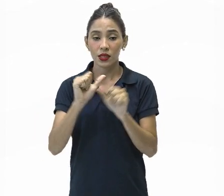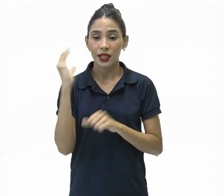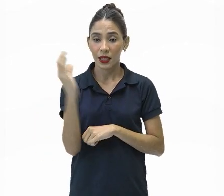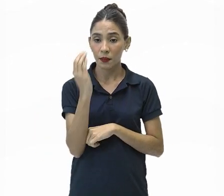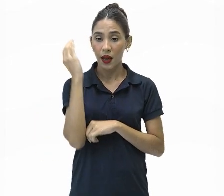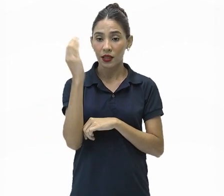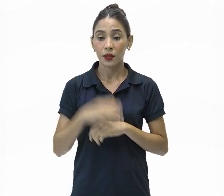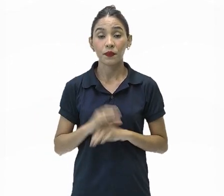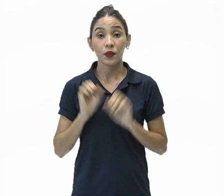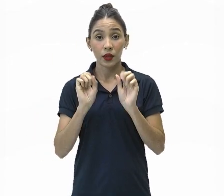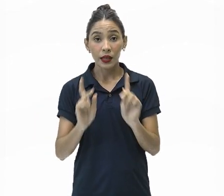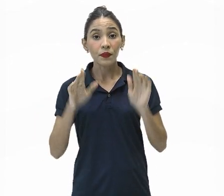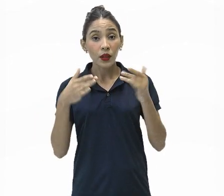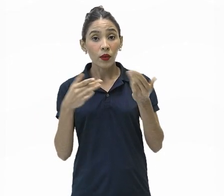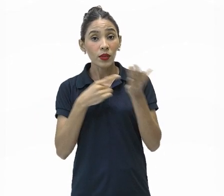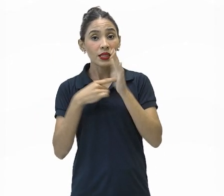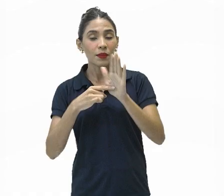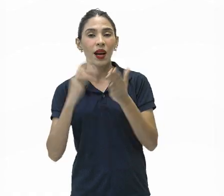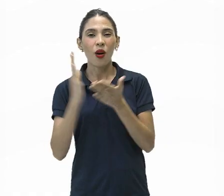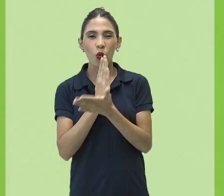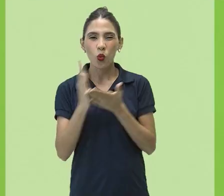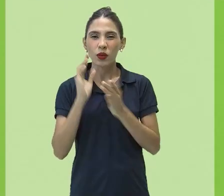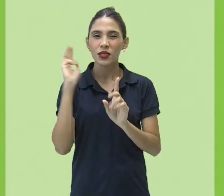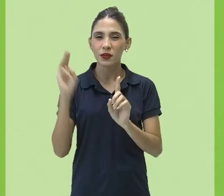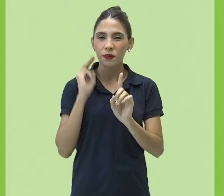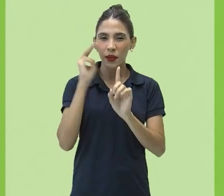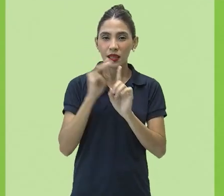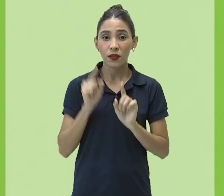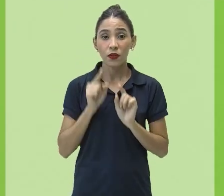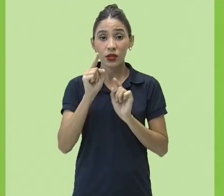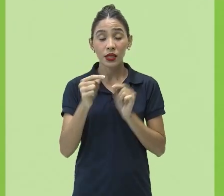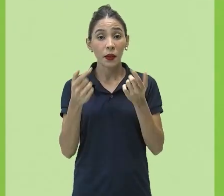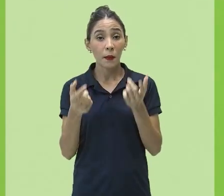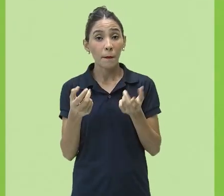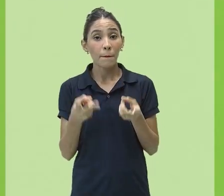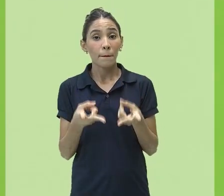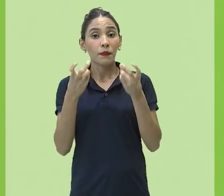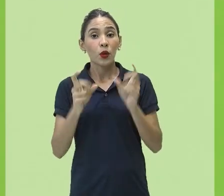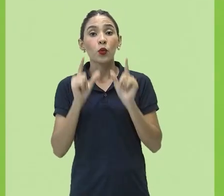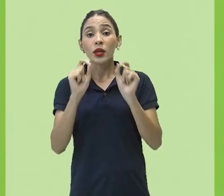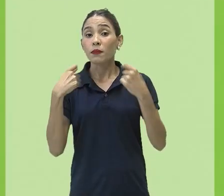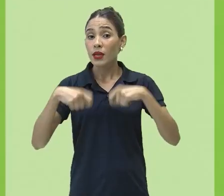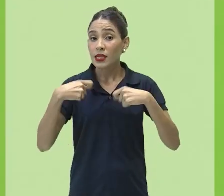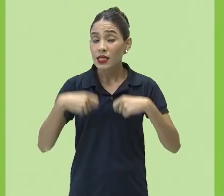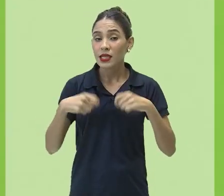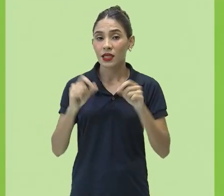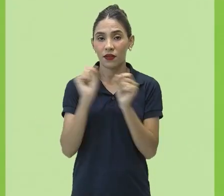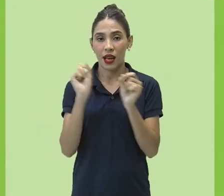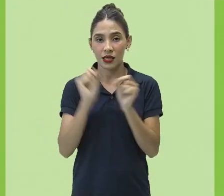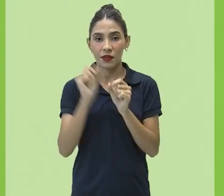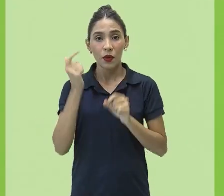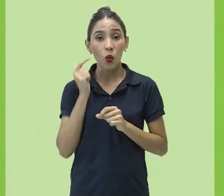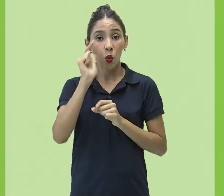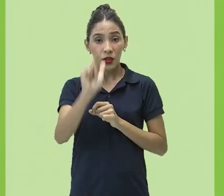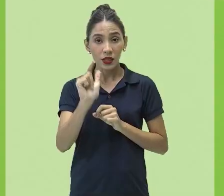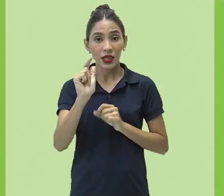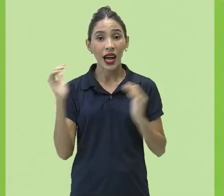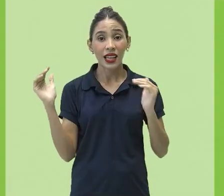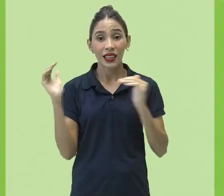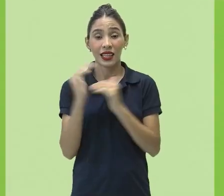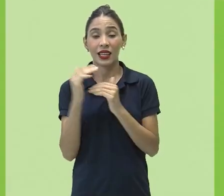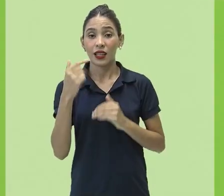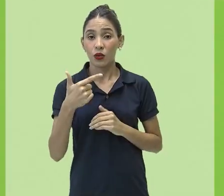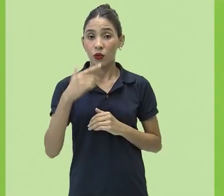climáticas. Tá? Então, a gente trouxe algumas metas para vocês observarem, né, o que a gente precisa fazer para alcançar esse objetivo até